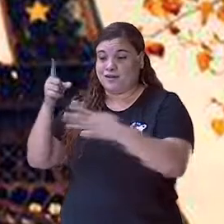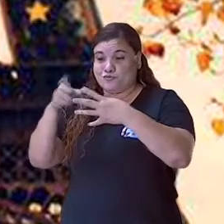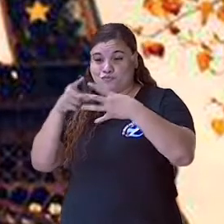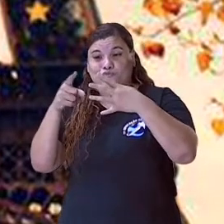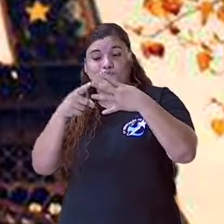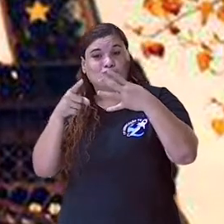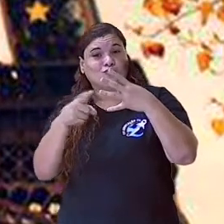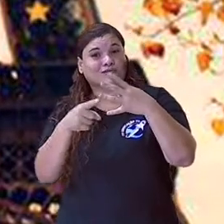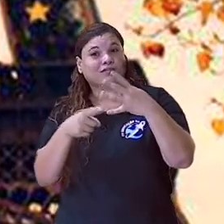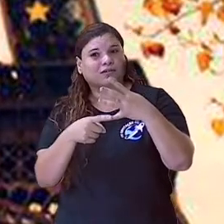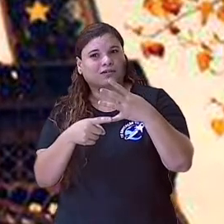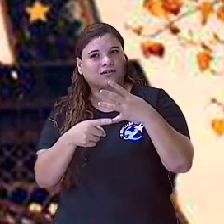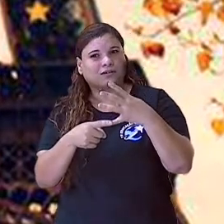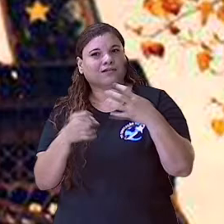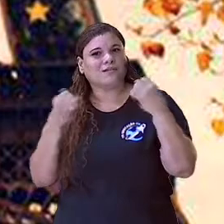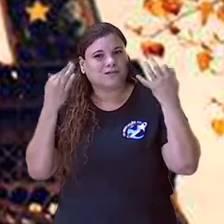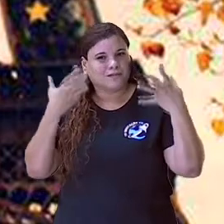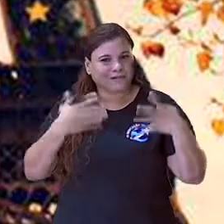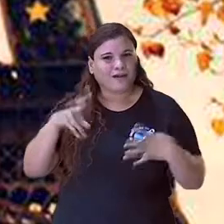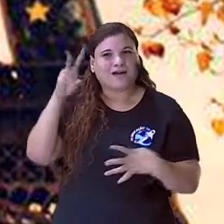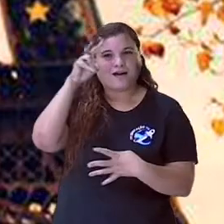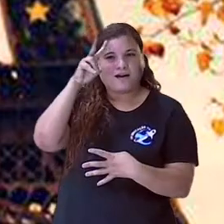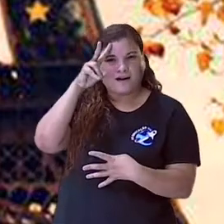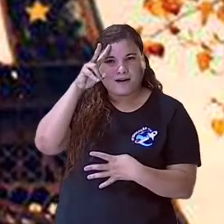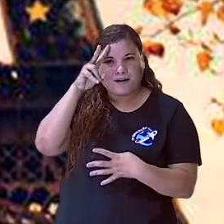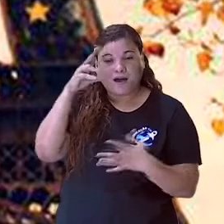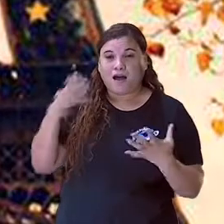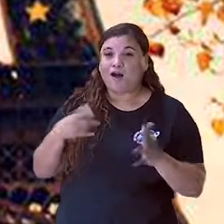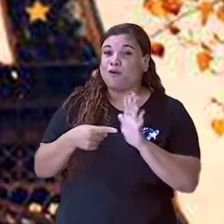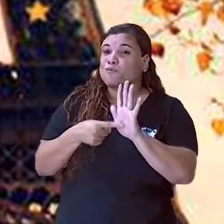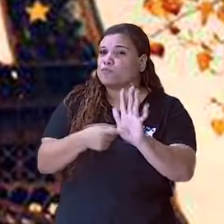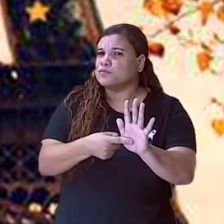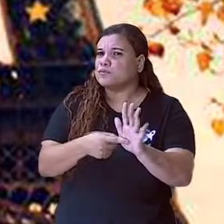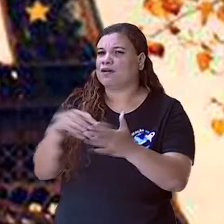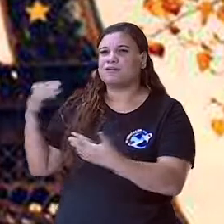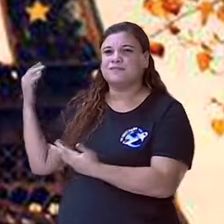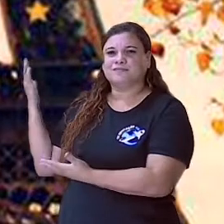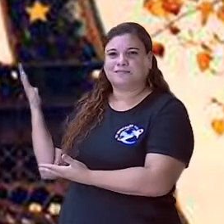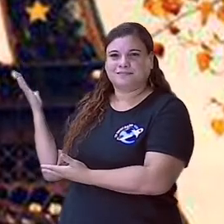nós falamos que elas fazem parte do conjunto